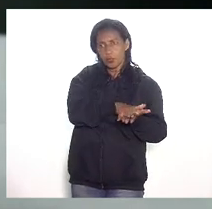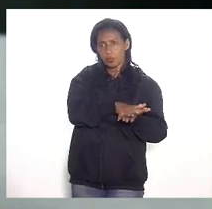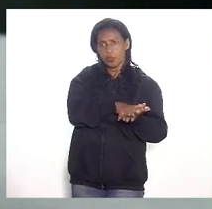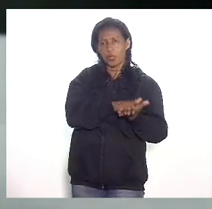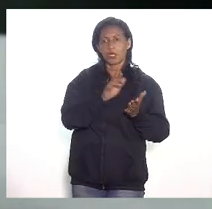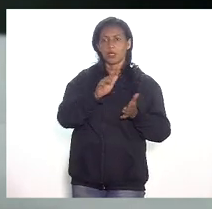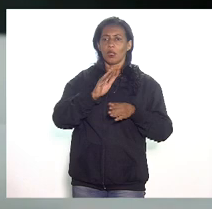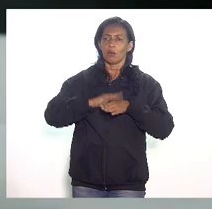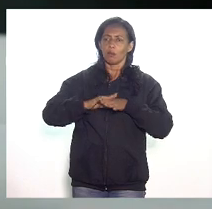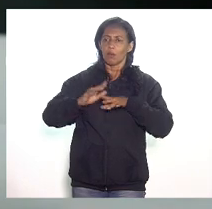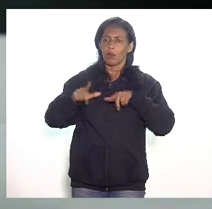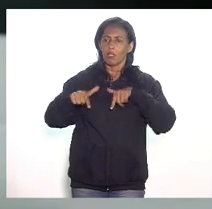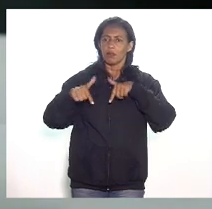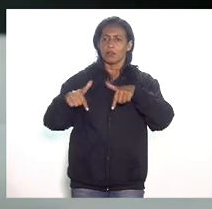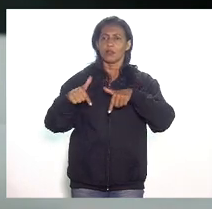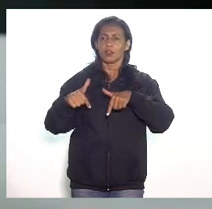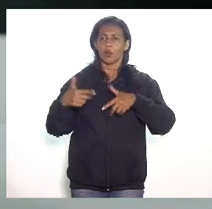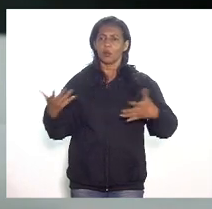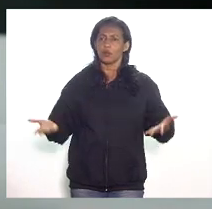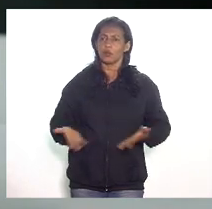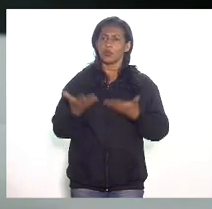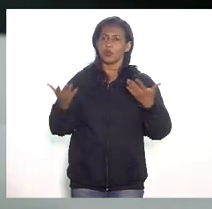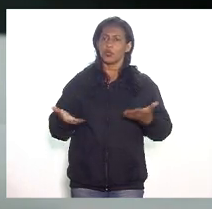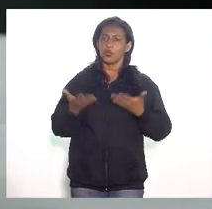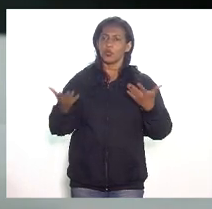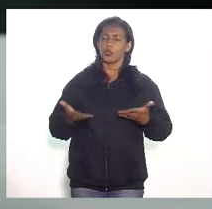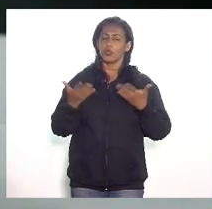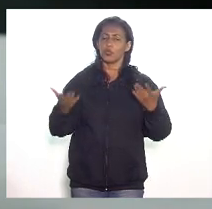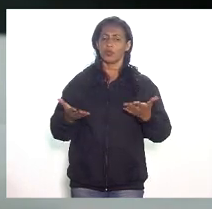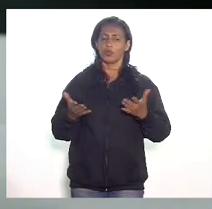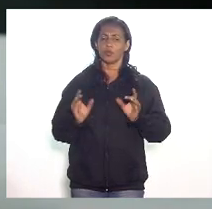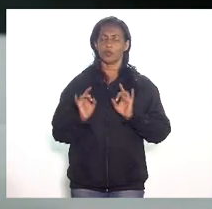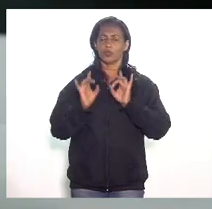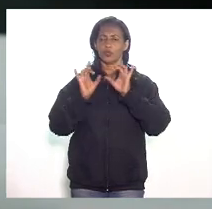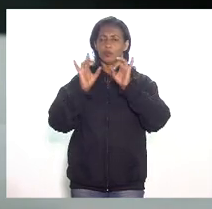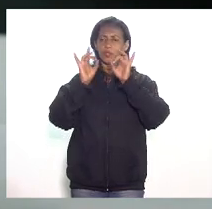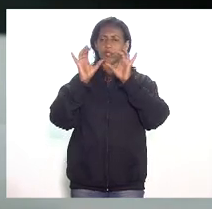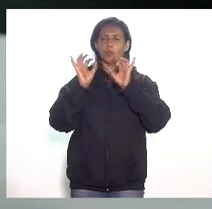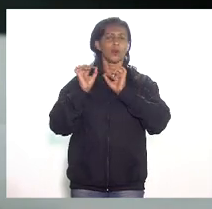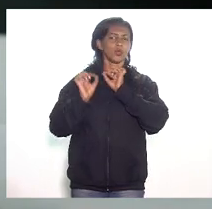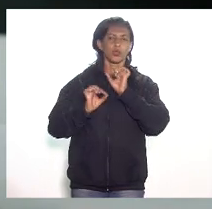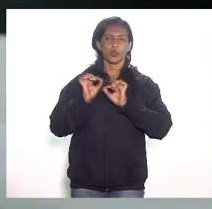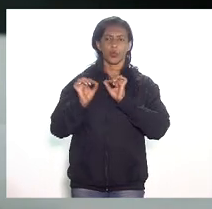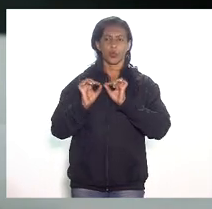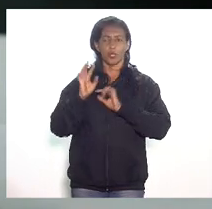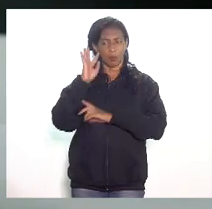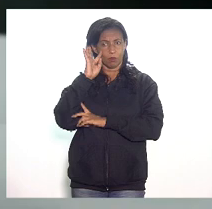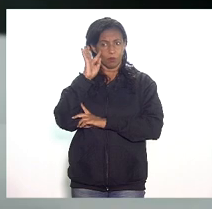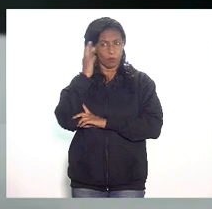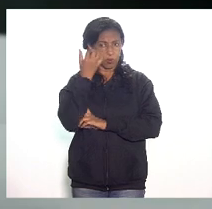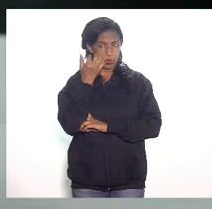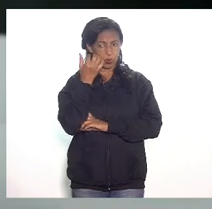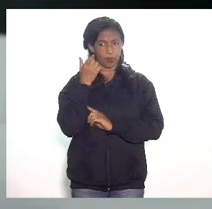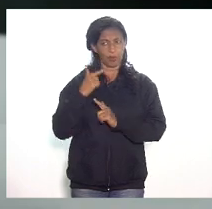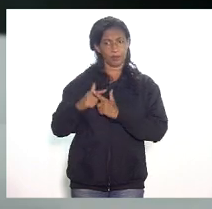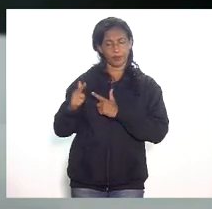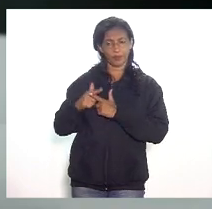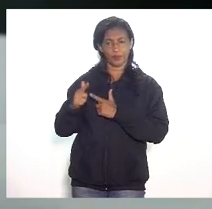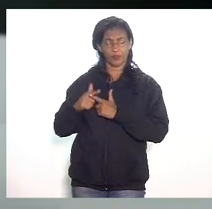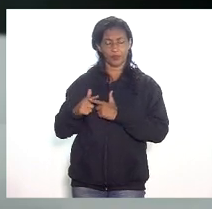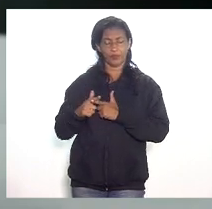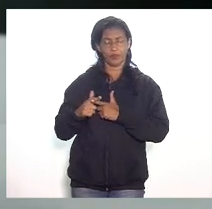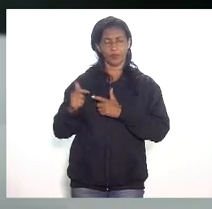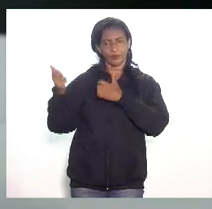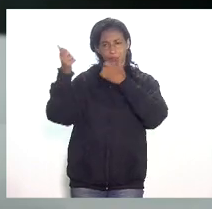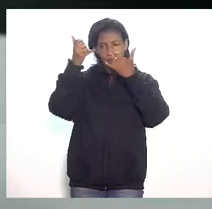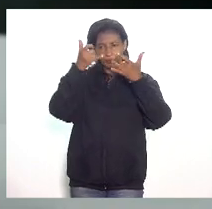agilidade maior, estimulando, especialmente, a conciliação. A justificativa vem falando muito sobre isso,